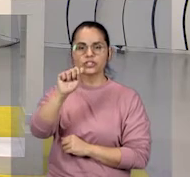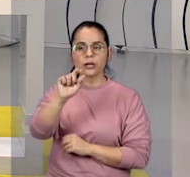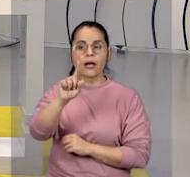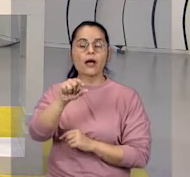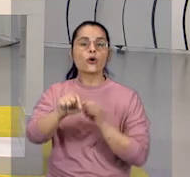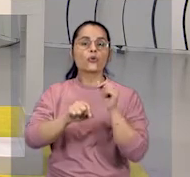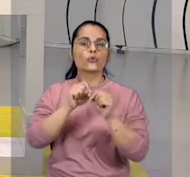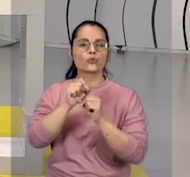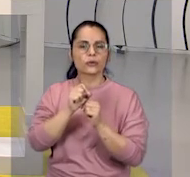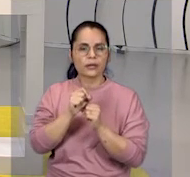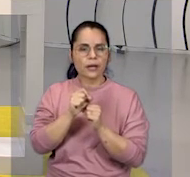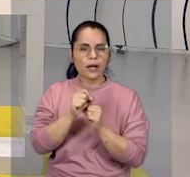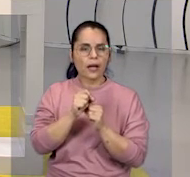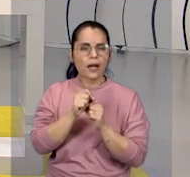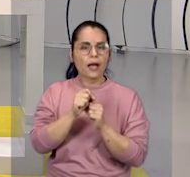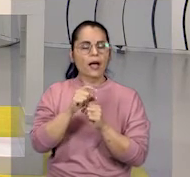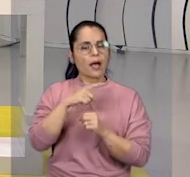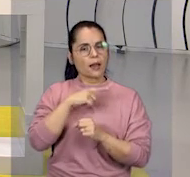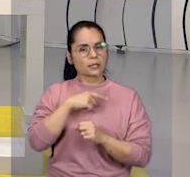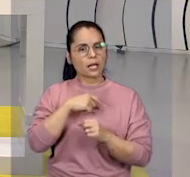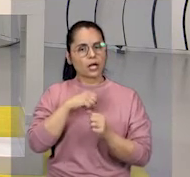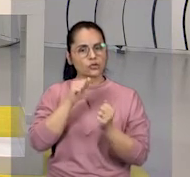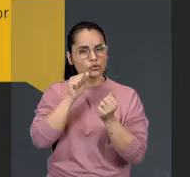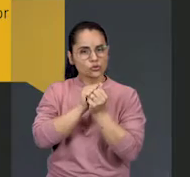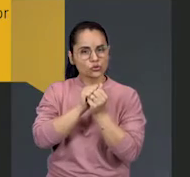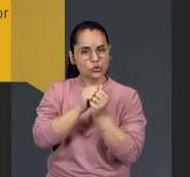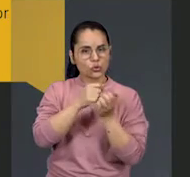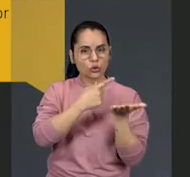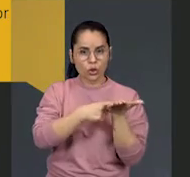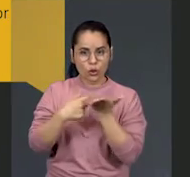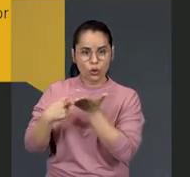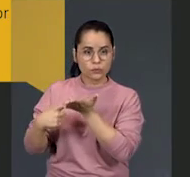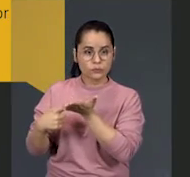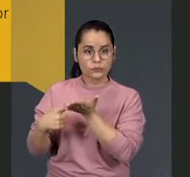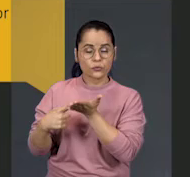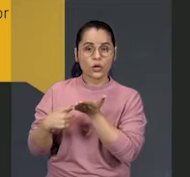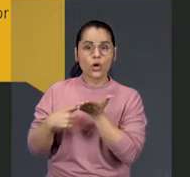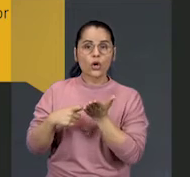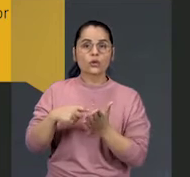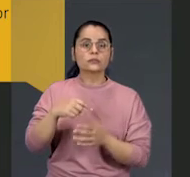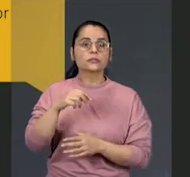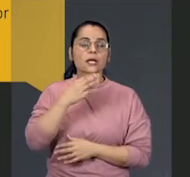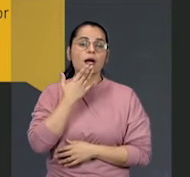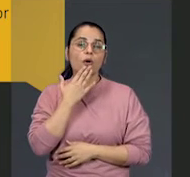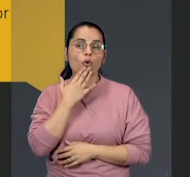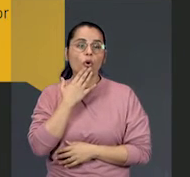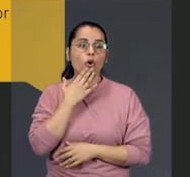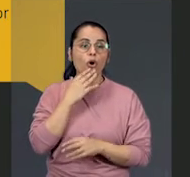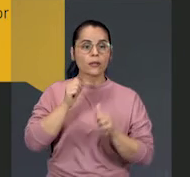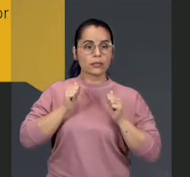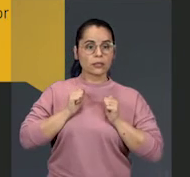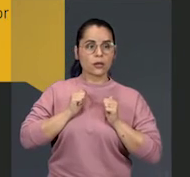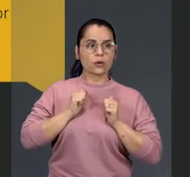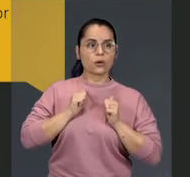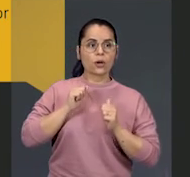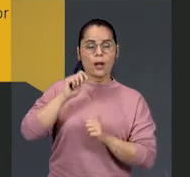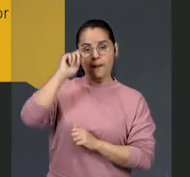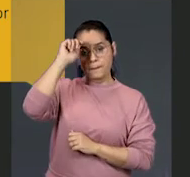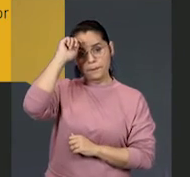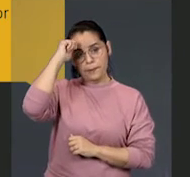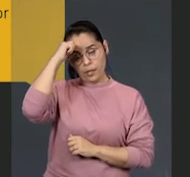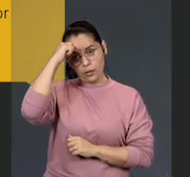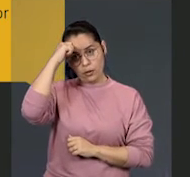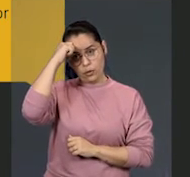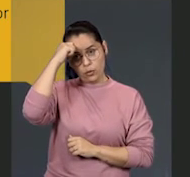harmonia proporcionada pelas combinações das cores neutras, o branco, o preto e